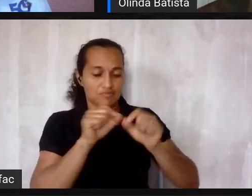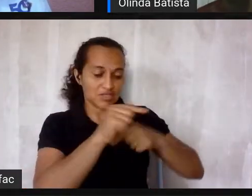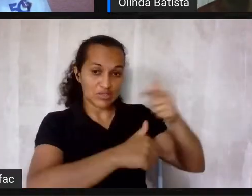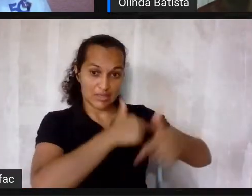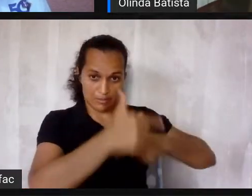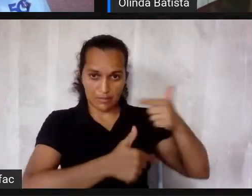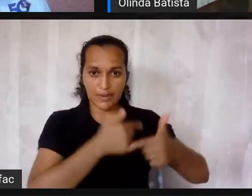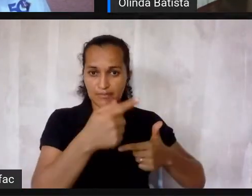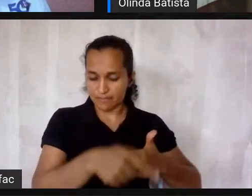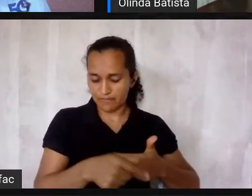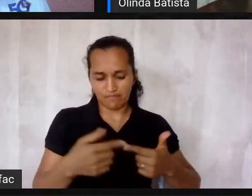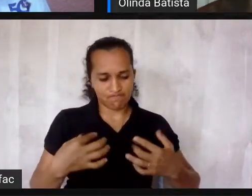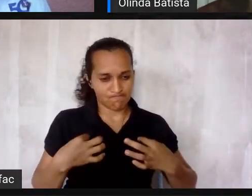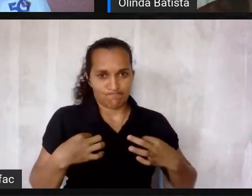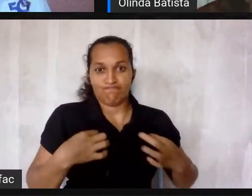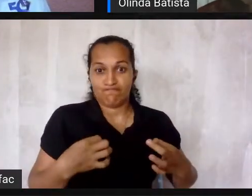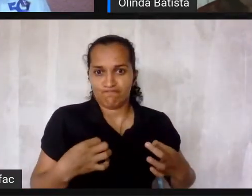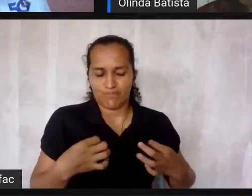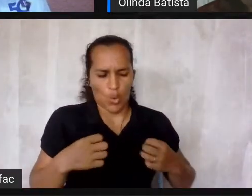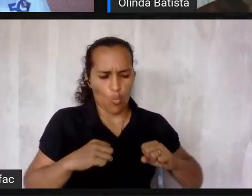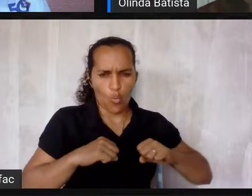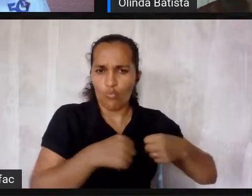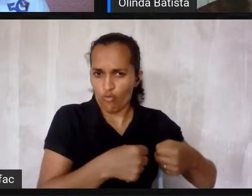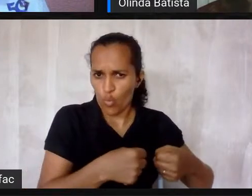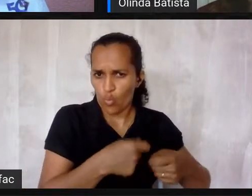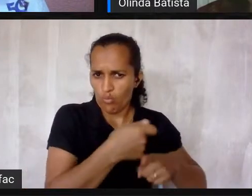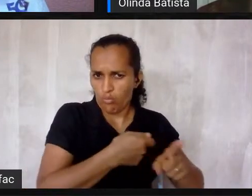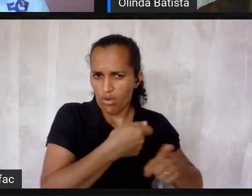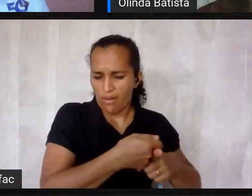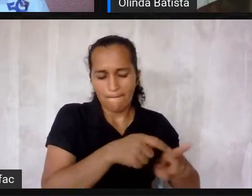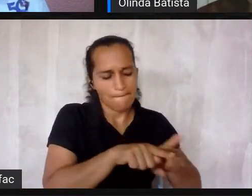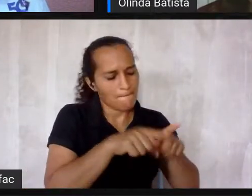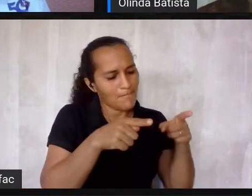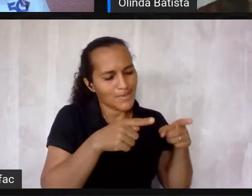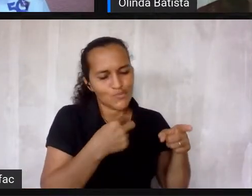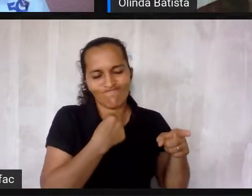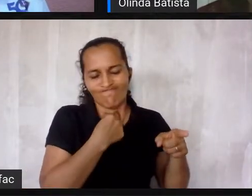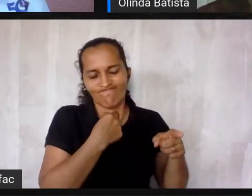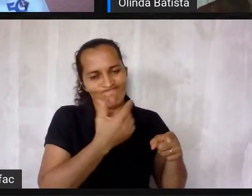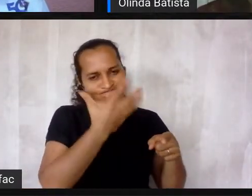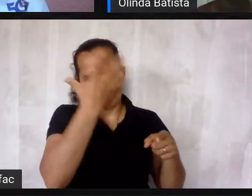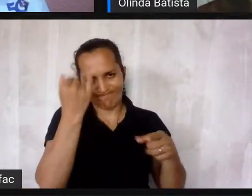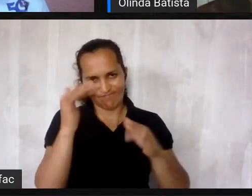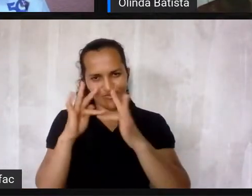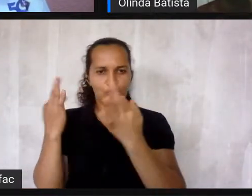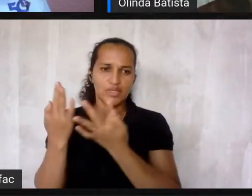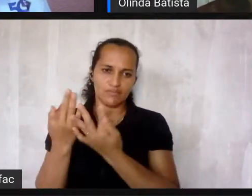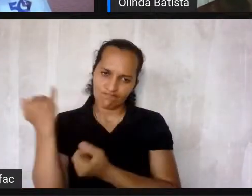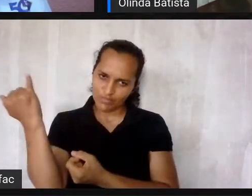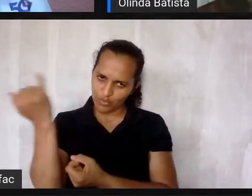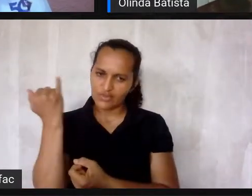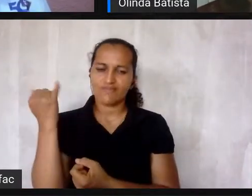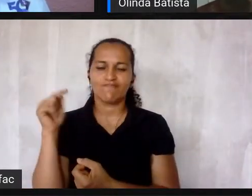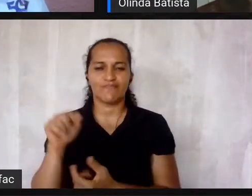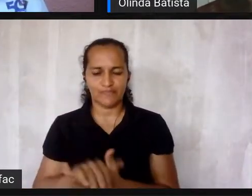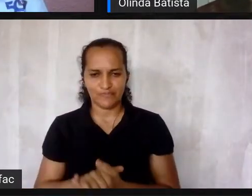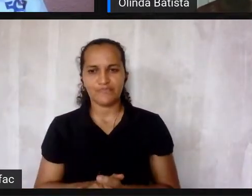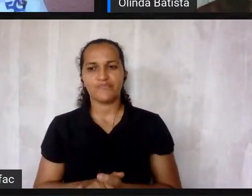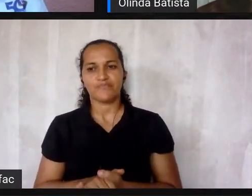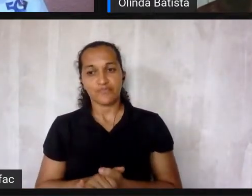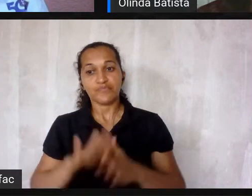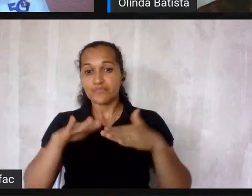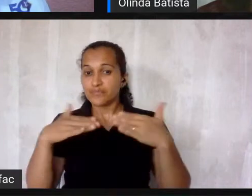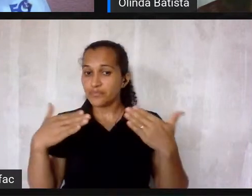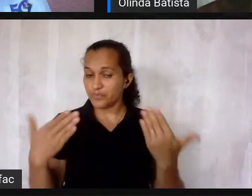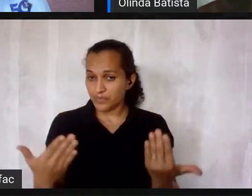dedicação, com esforço. Mas não me esquecer a família, a família é muito importante. E quando o Emílio morreu,